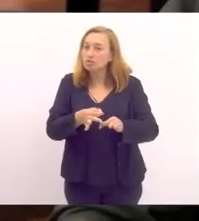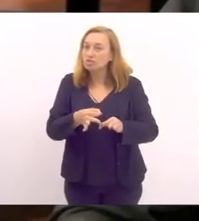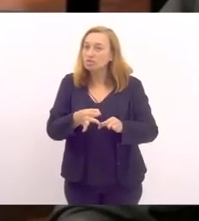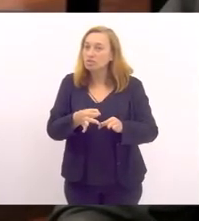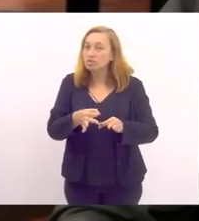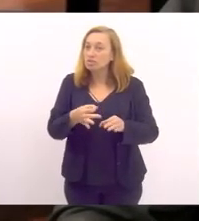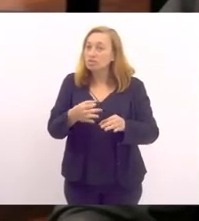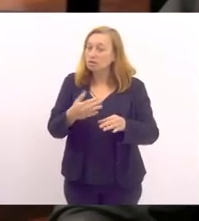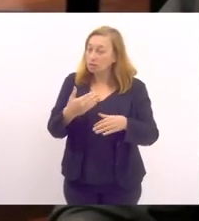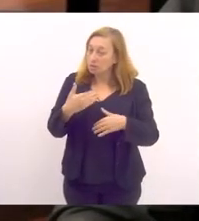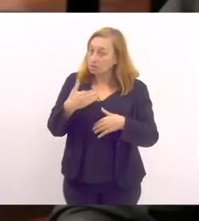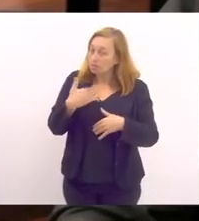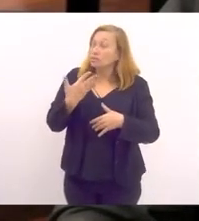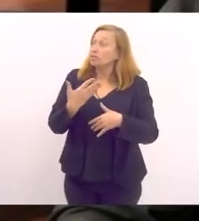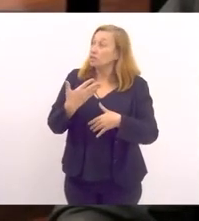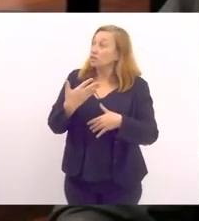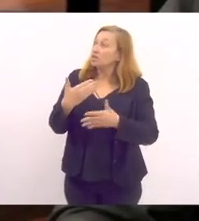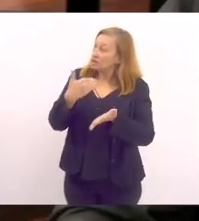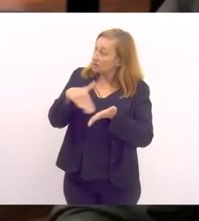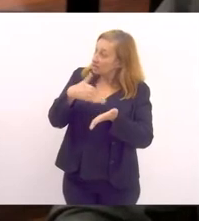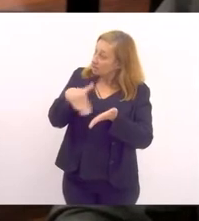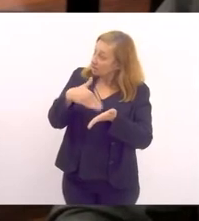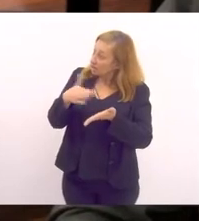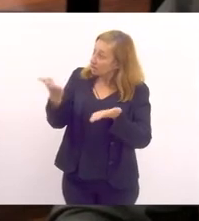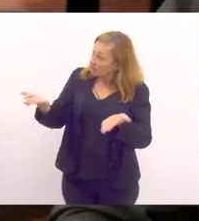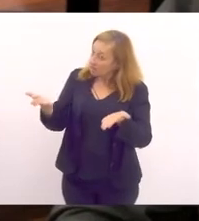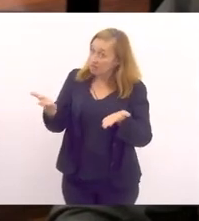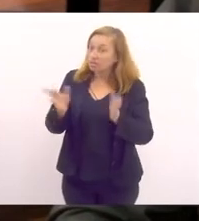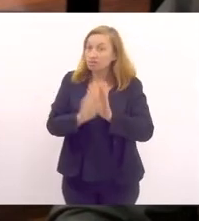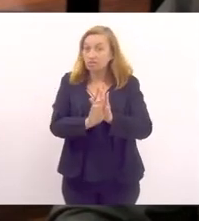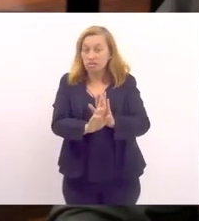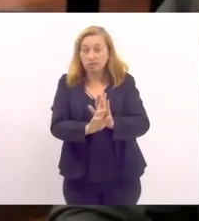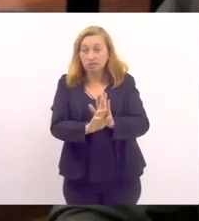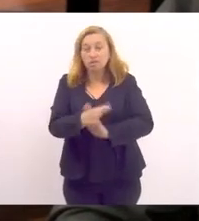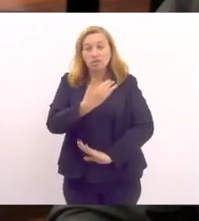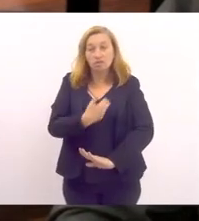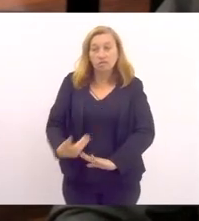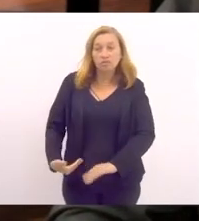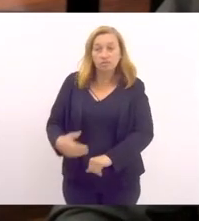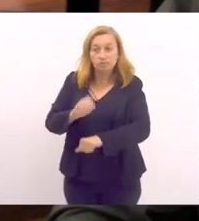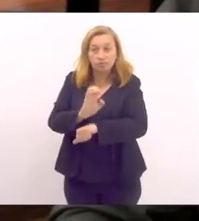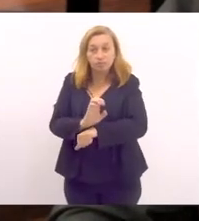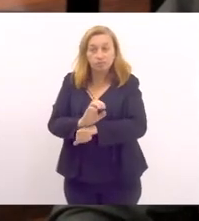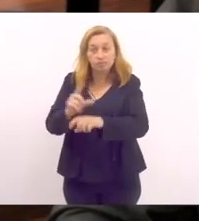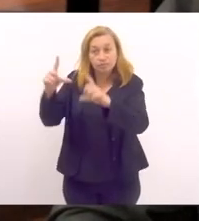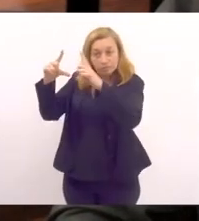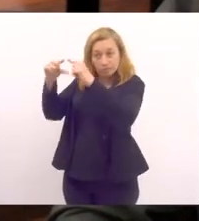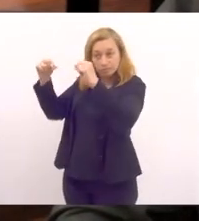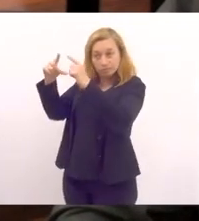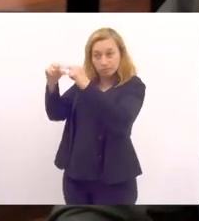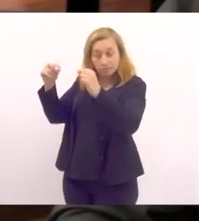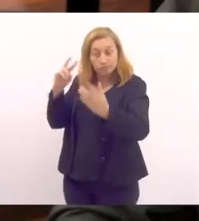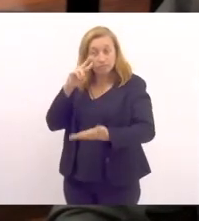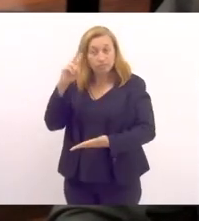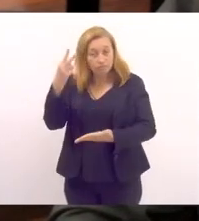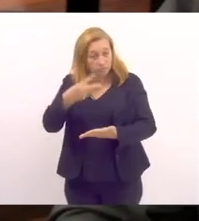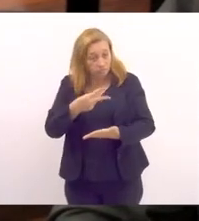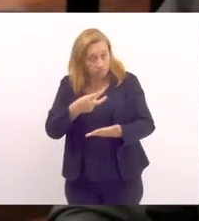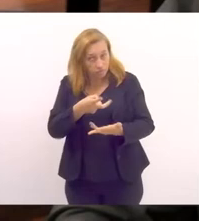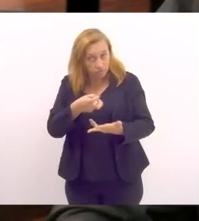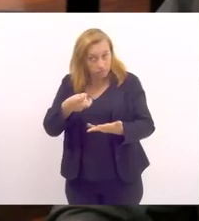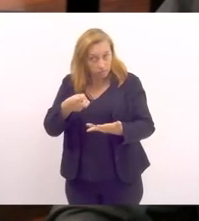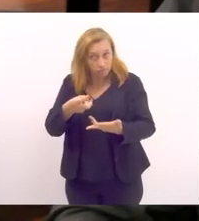me surpreendi, que a Secretaria Extraordinária de Representação do Governo do Estado em Brasília fez um levantamento